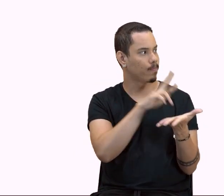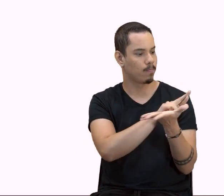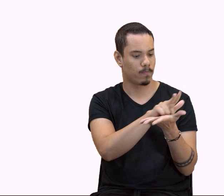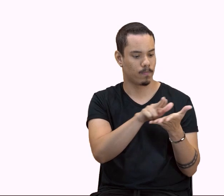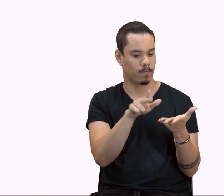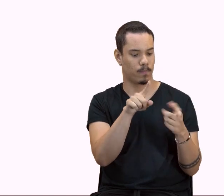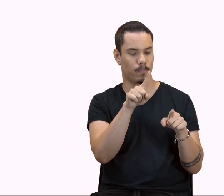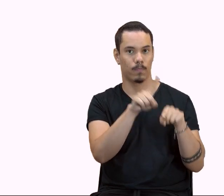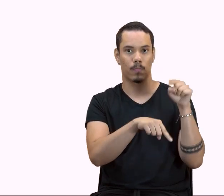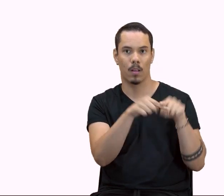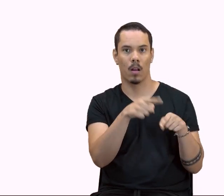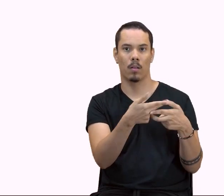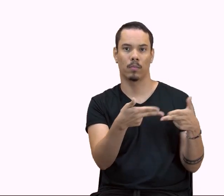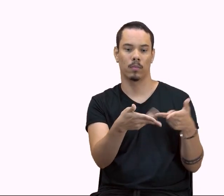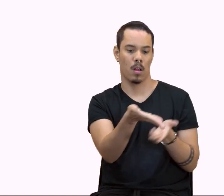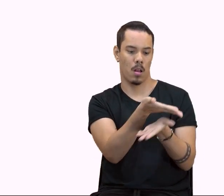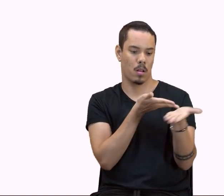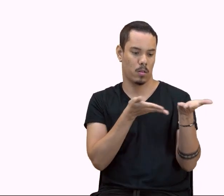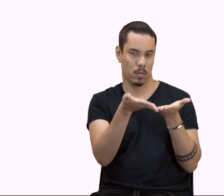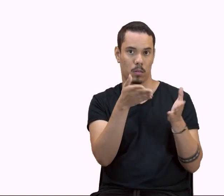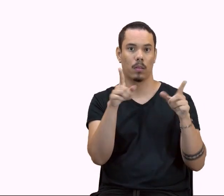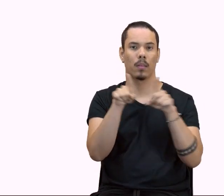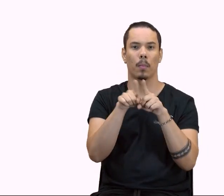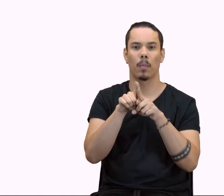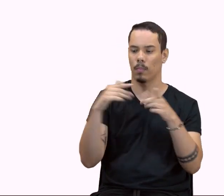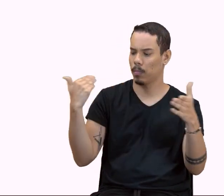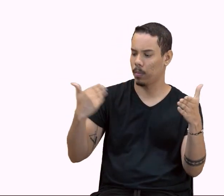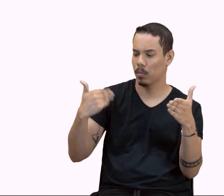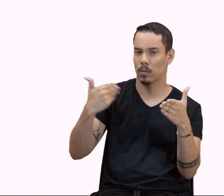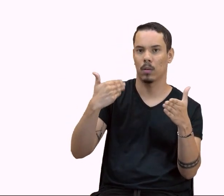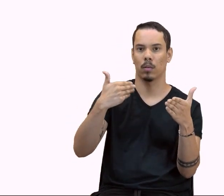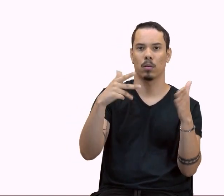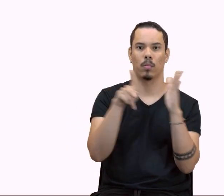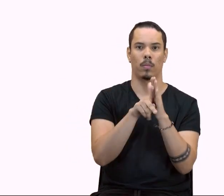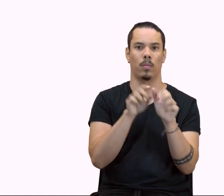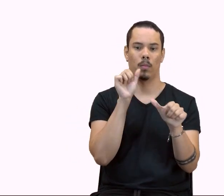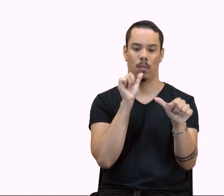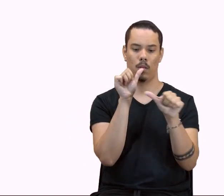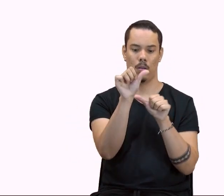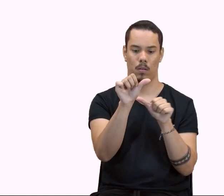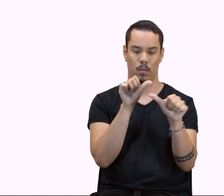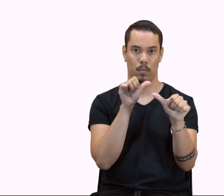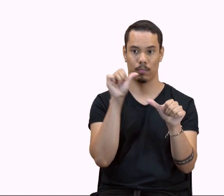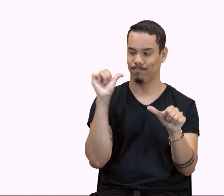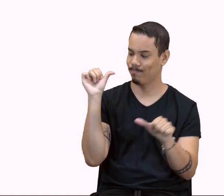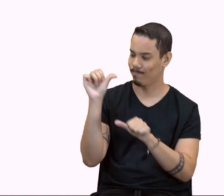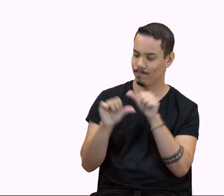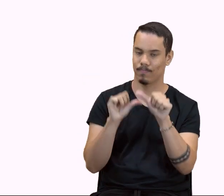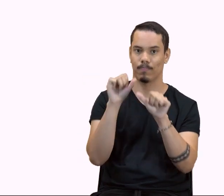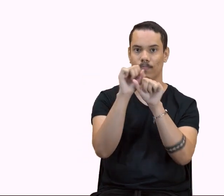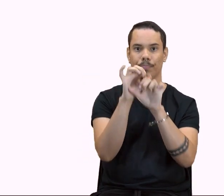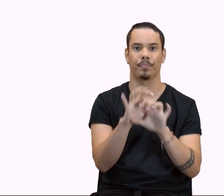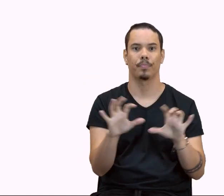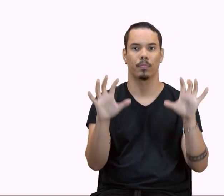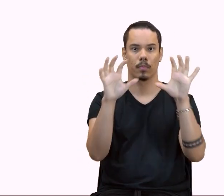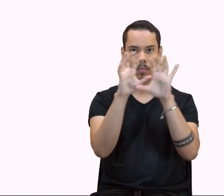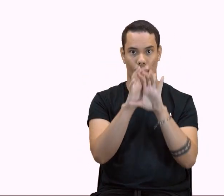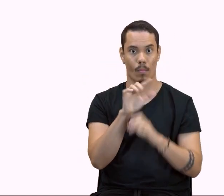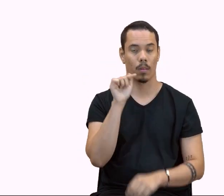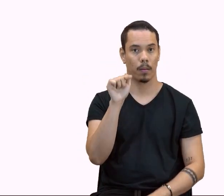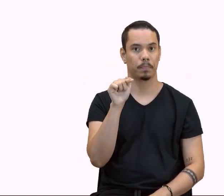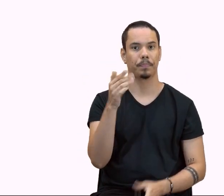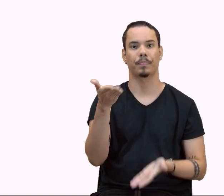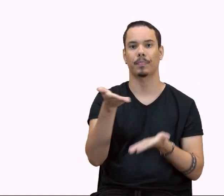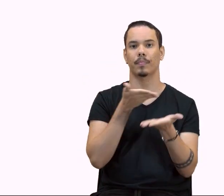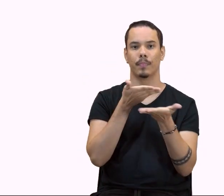com o meio físico e o processo de transformação da paisagem. Essa interação,